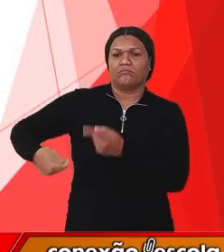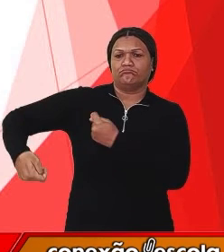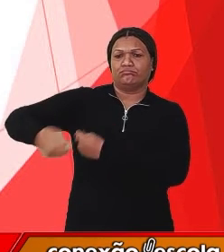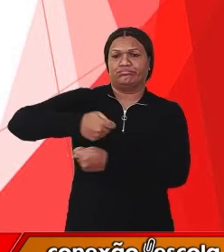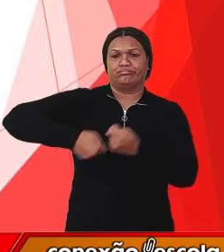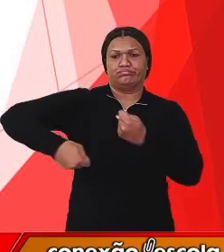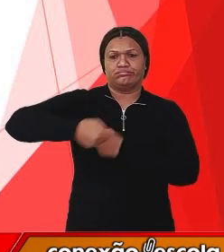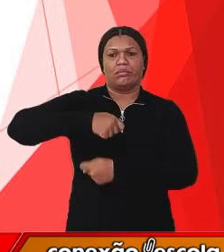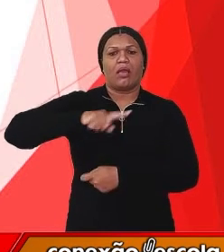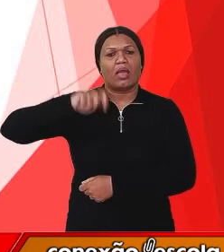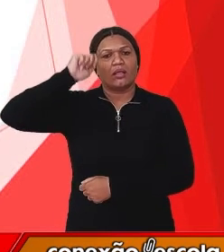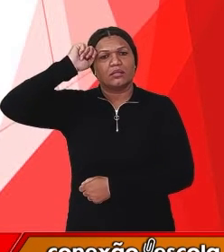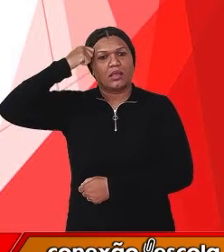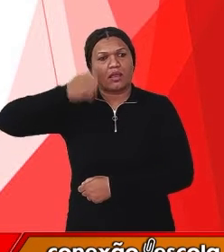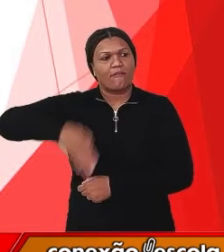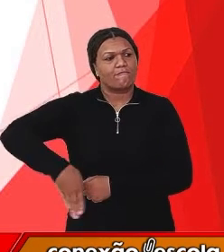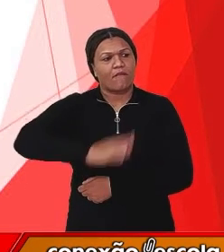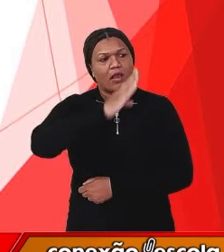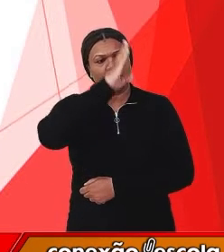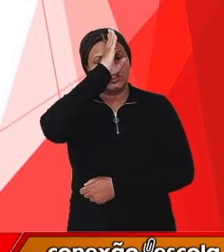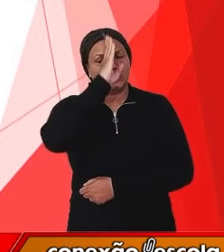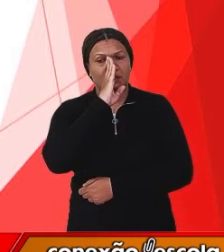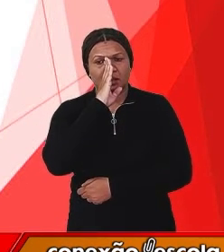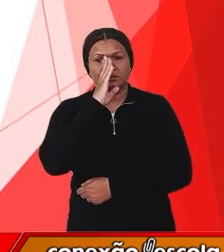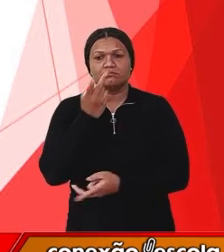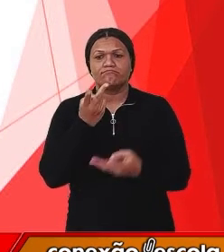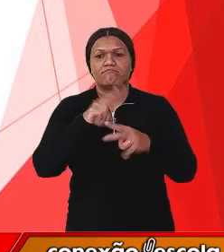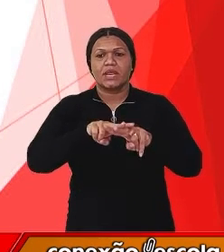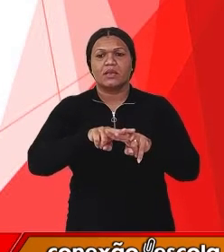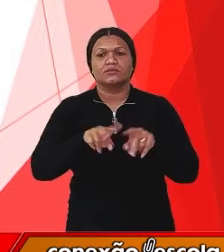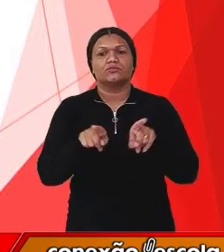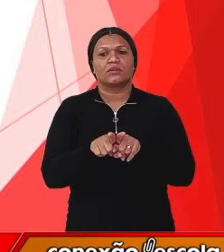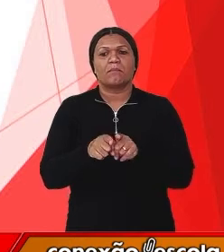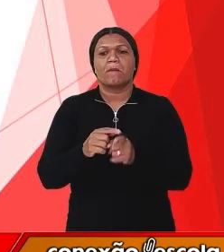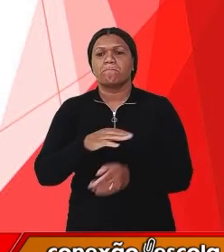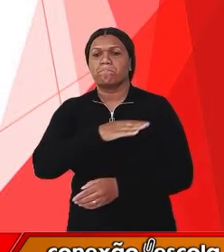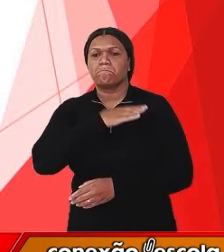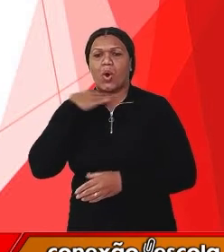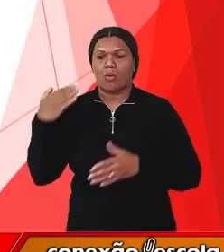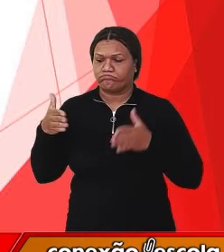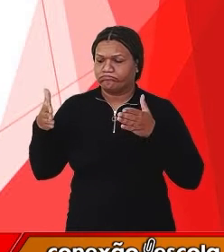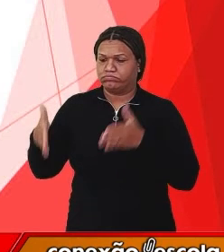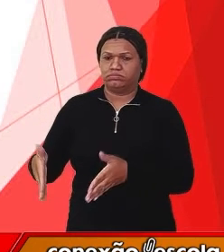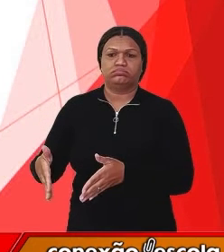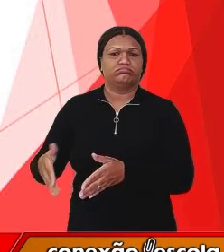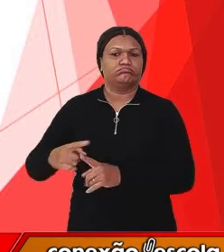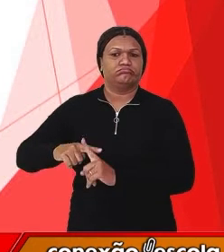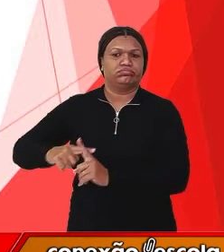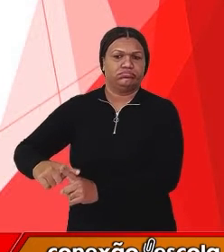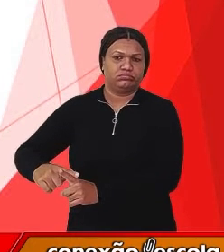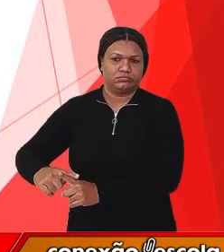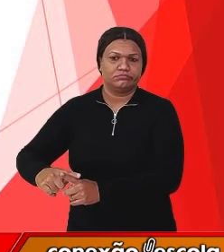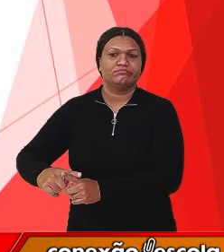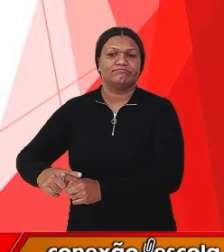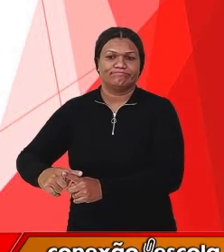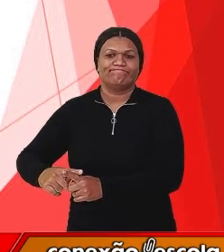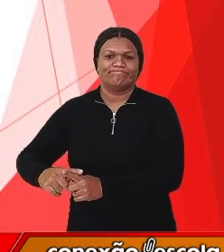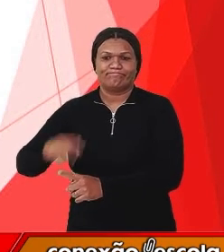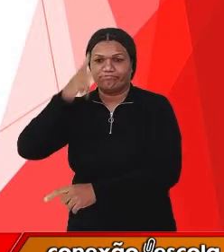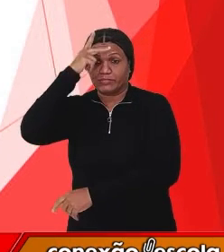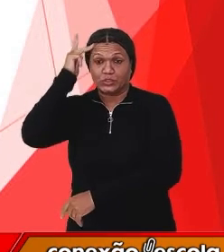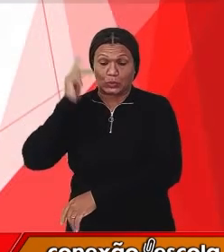de graça para o presídio e para debaixo do plástico. Exemplificando o que acontece com a